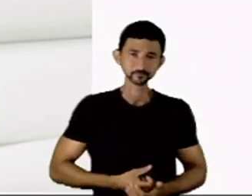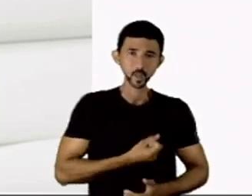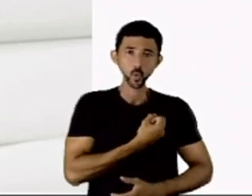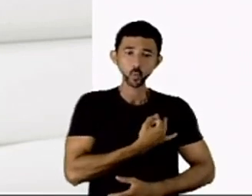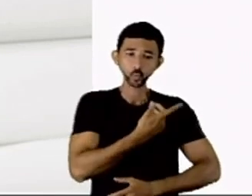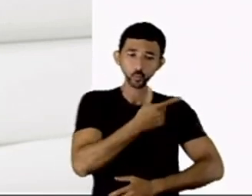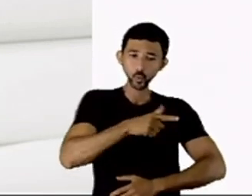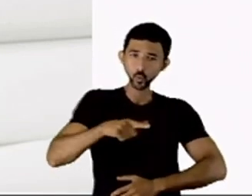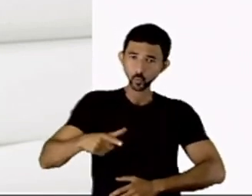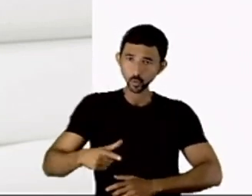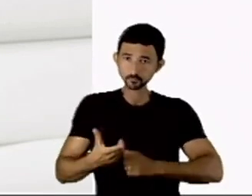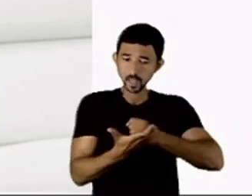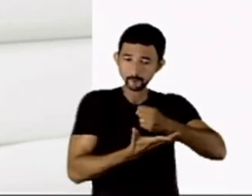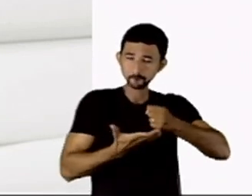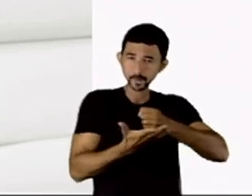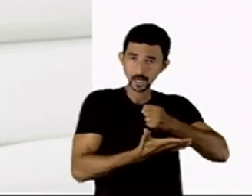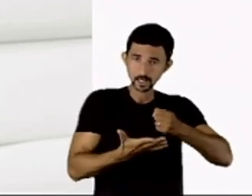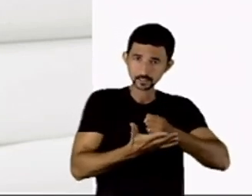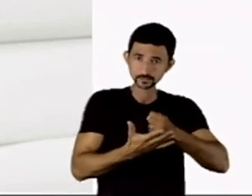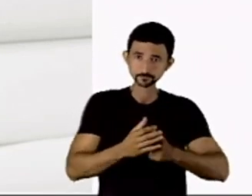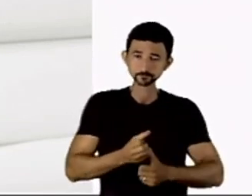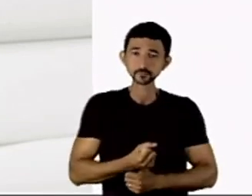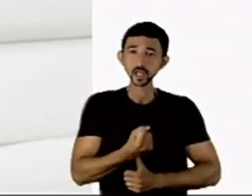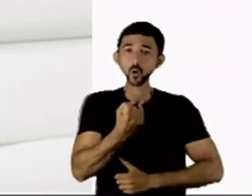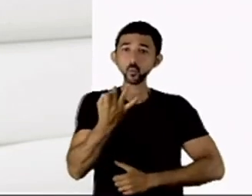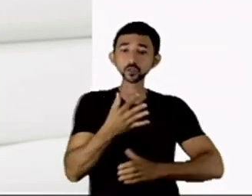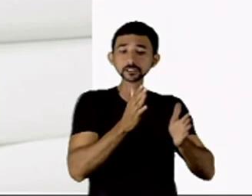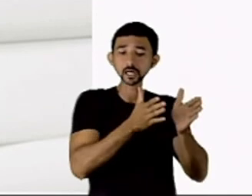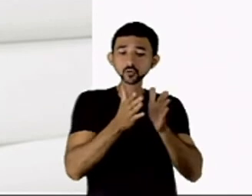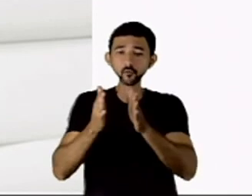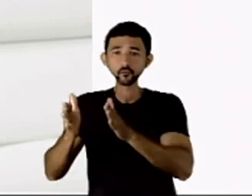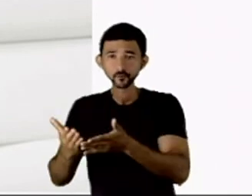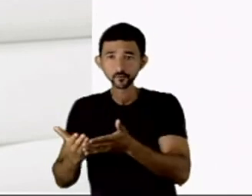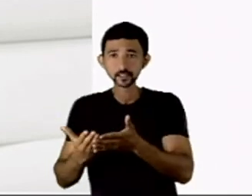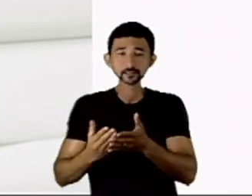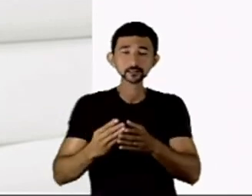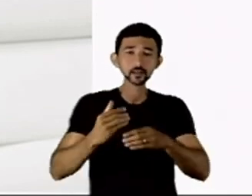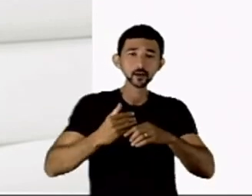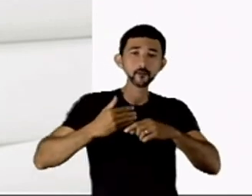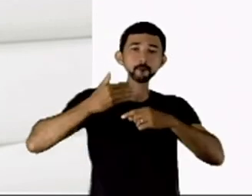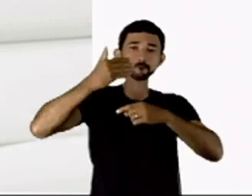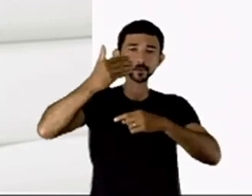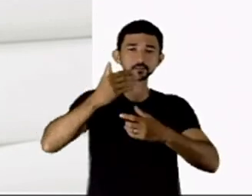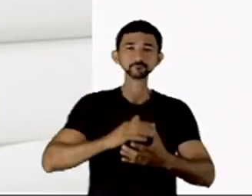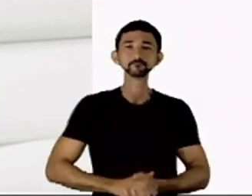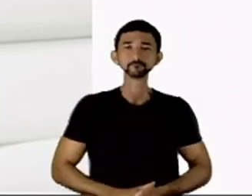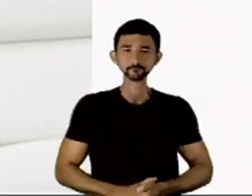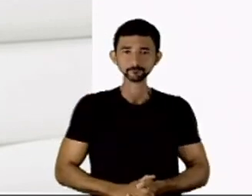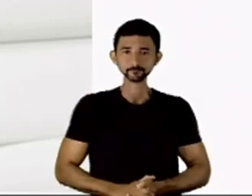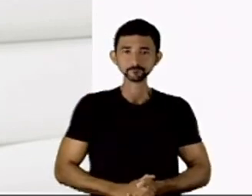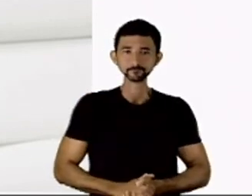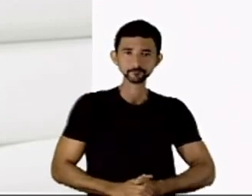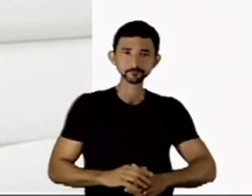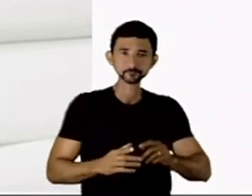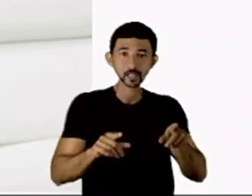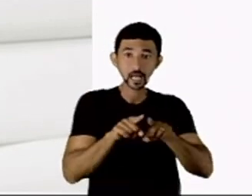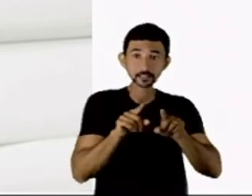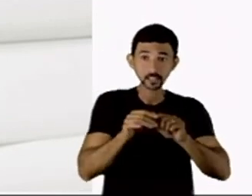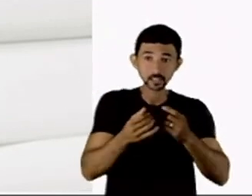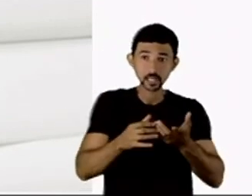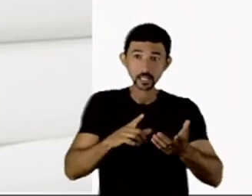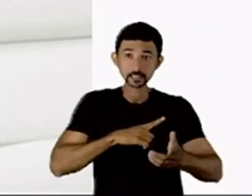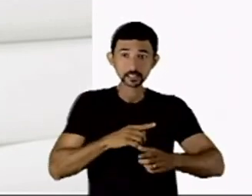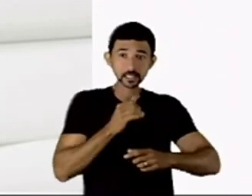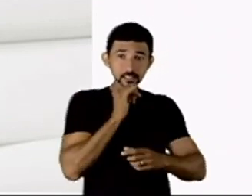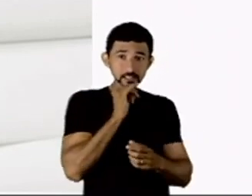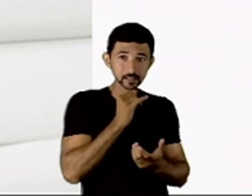repete é a base, e a quantidade de vezes que ele se repete é o expoente. Assim você tem